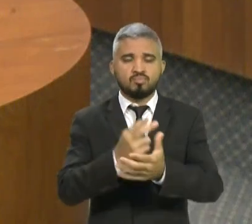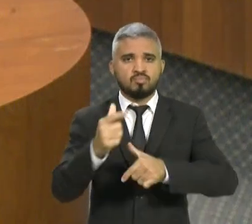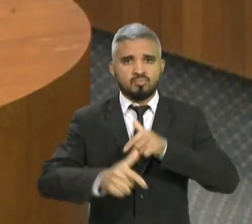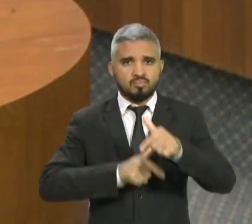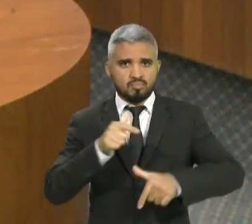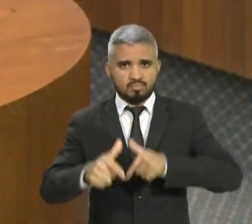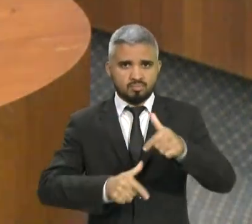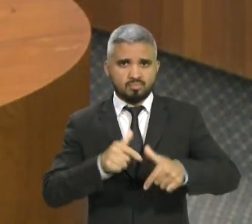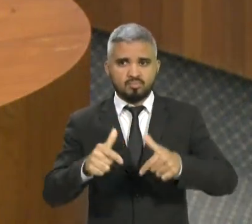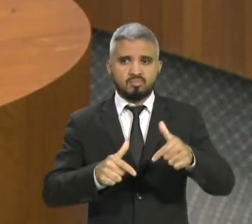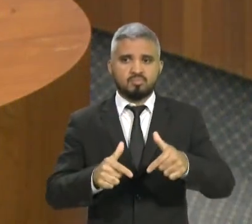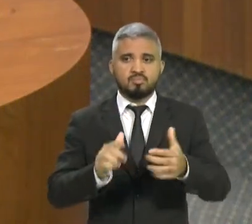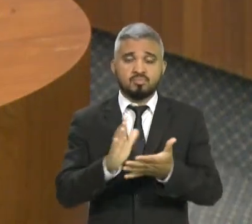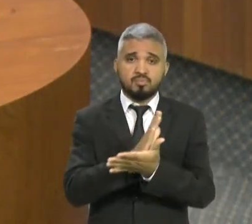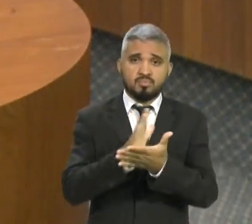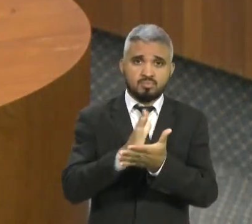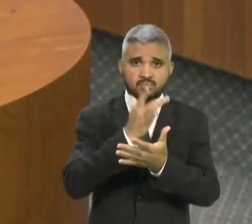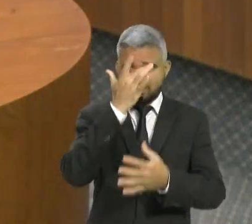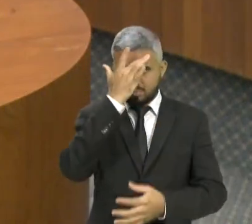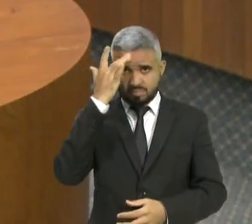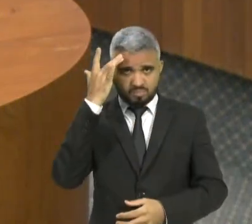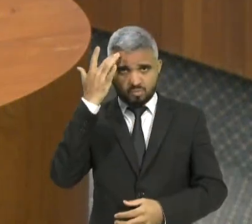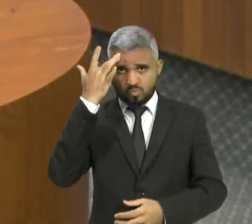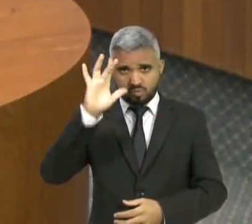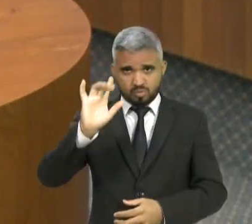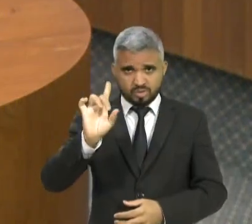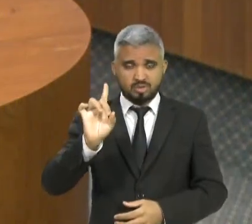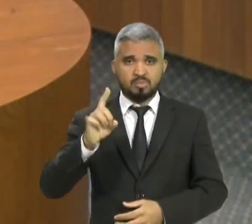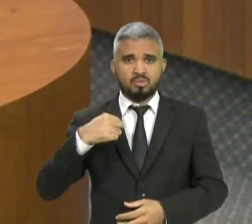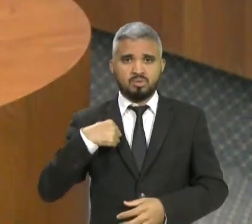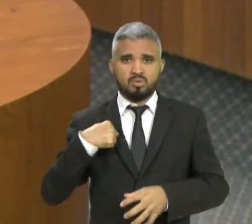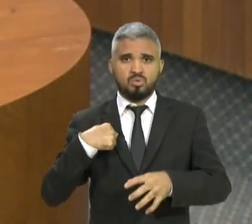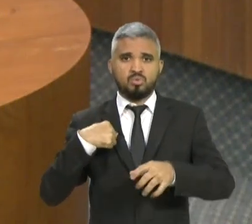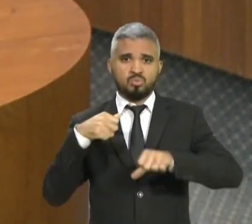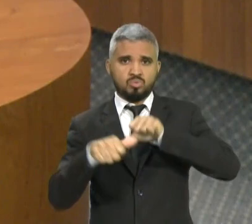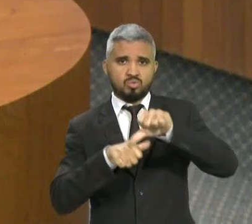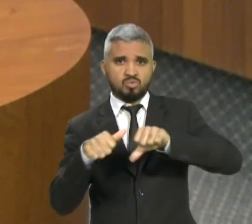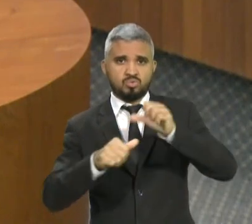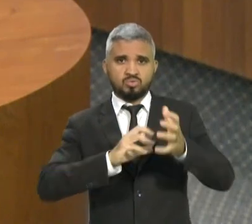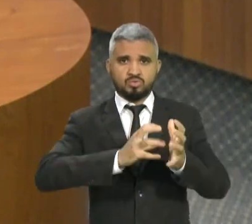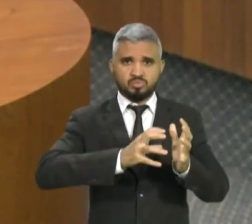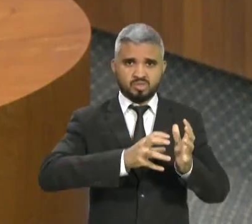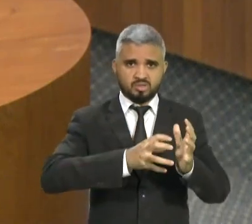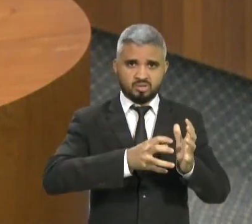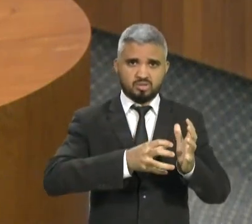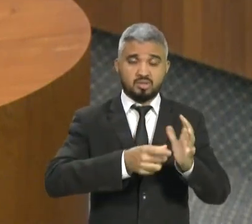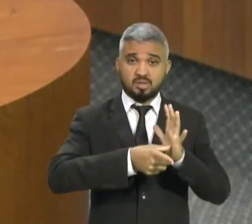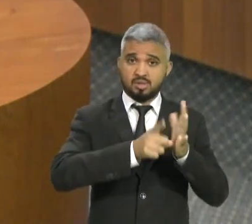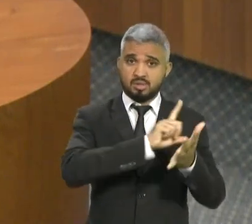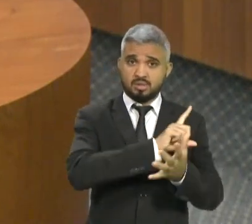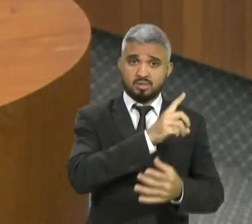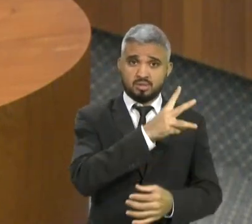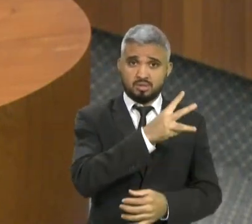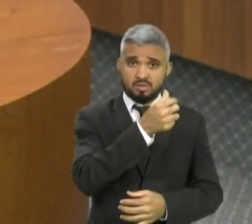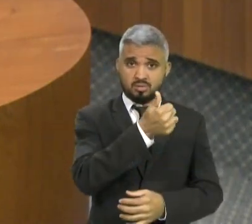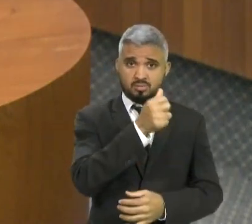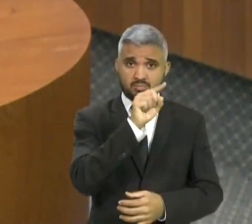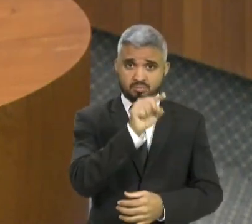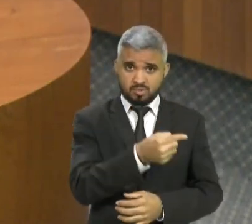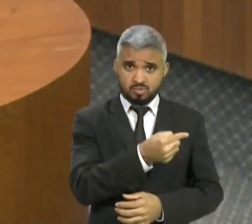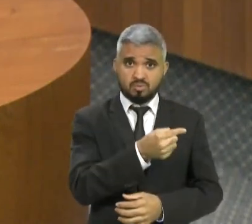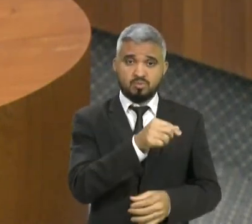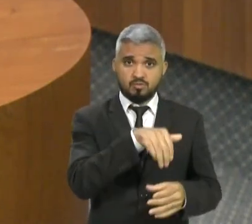sabem que eu mudei de partido e, mesmo assim, consegui uma excelente votação. Saí de 31 mil votos para 37.